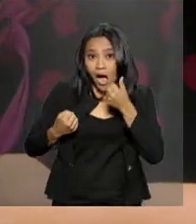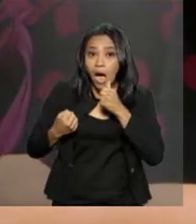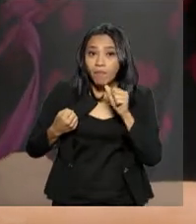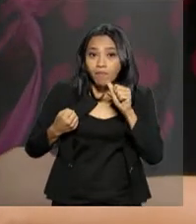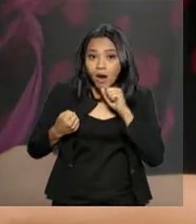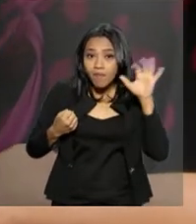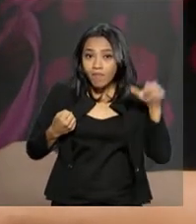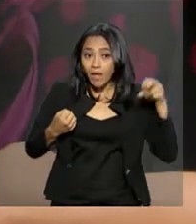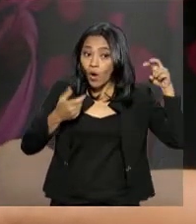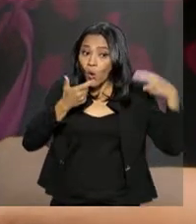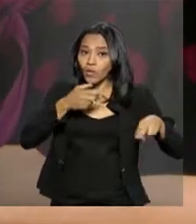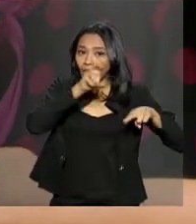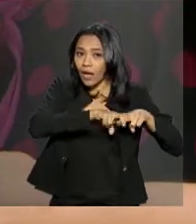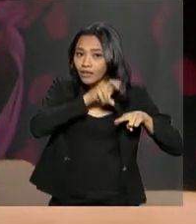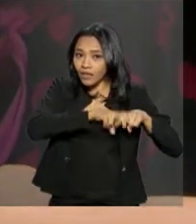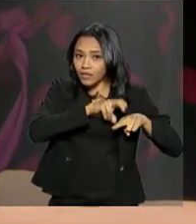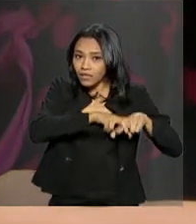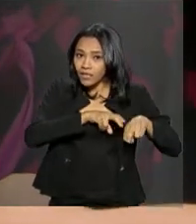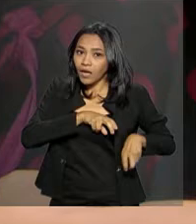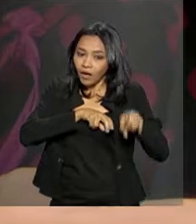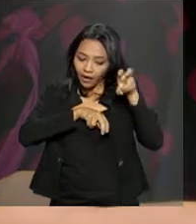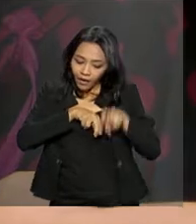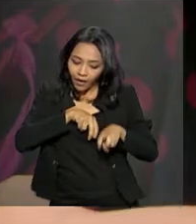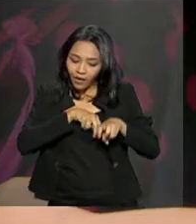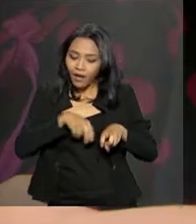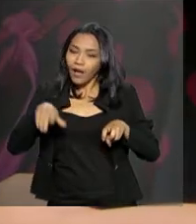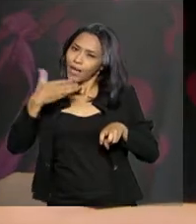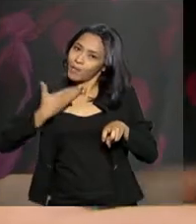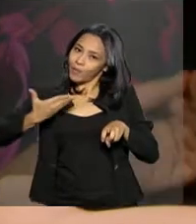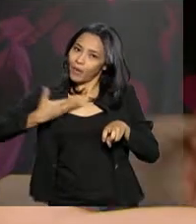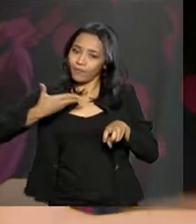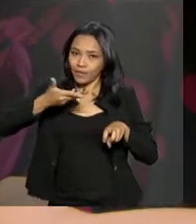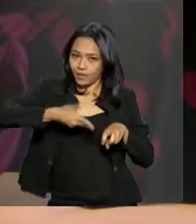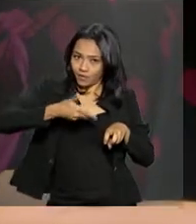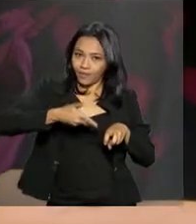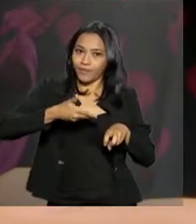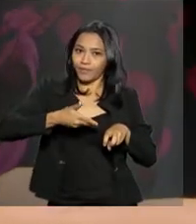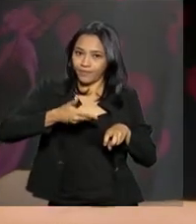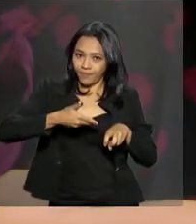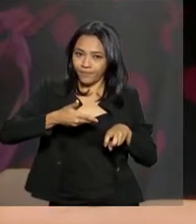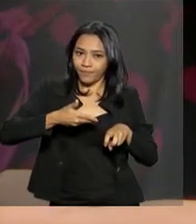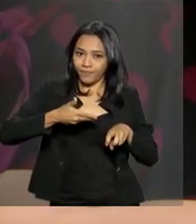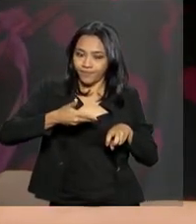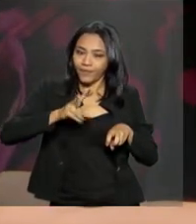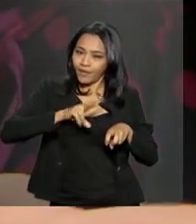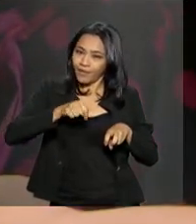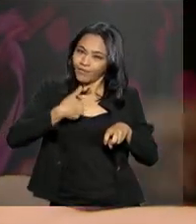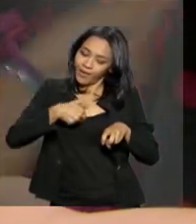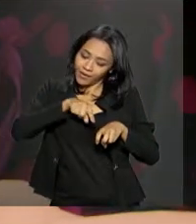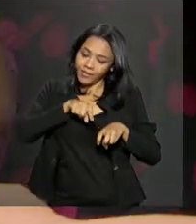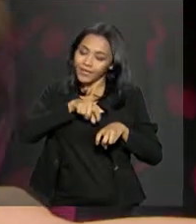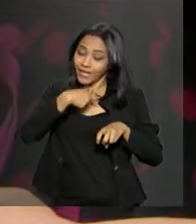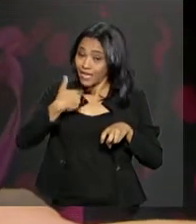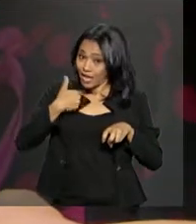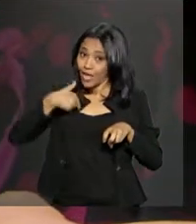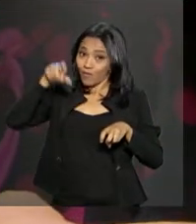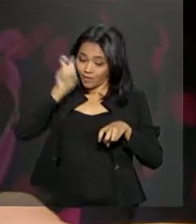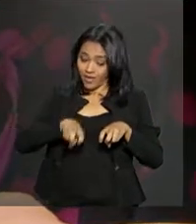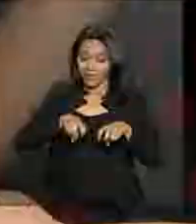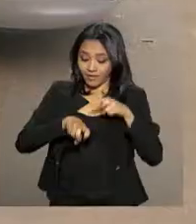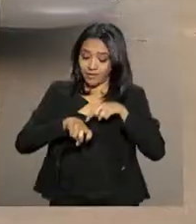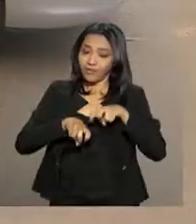pega que a cadeirinha aí meu amigo ele vai nessa cadeia e eva